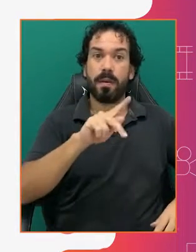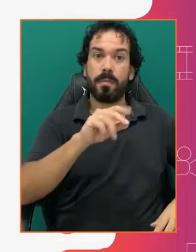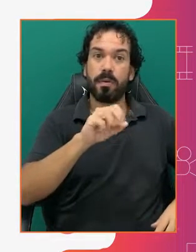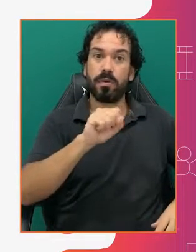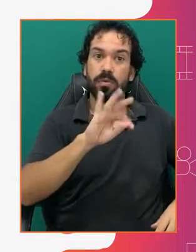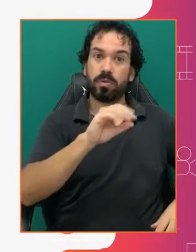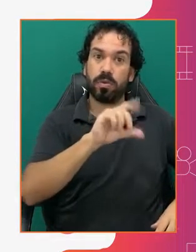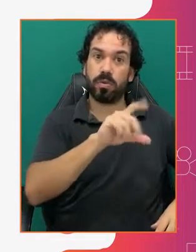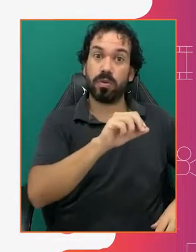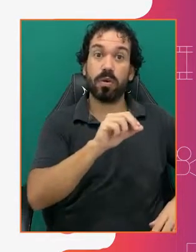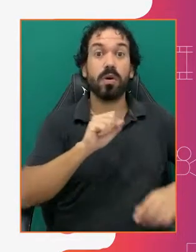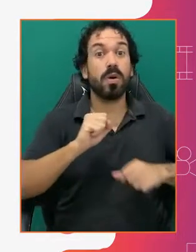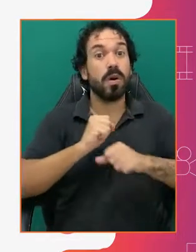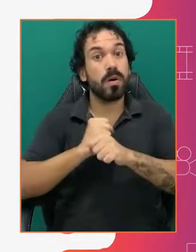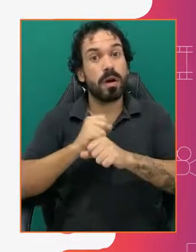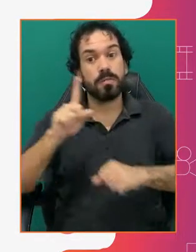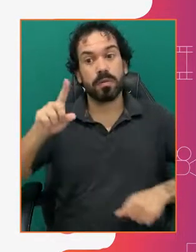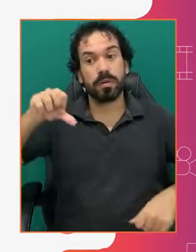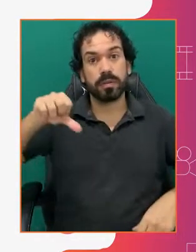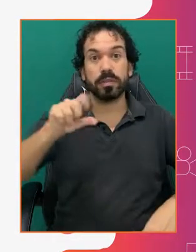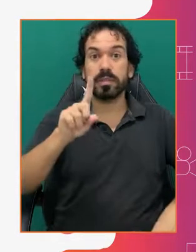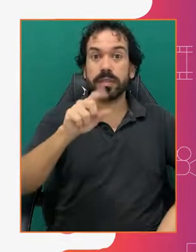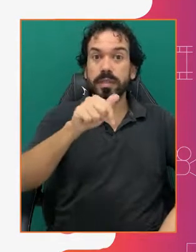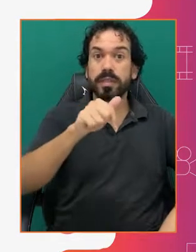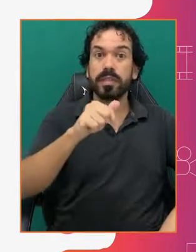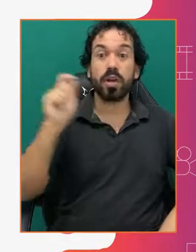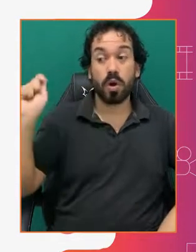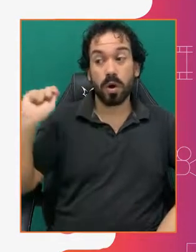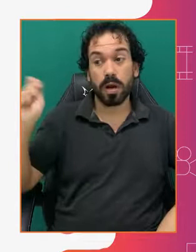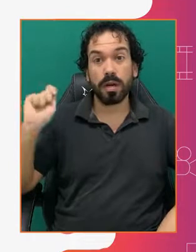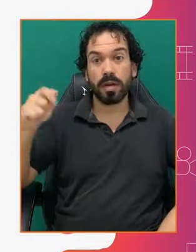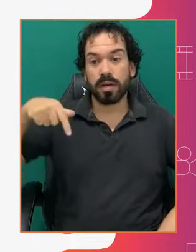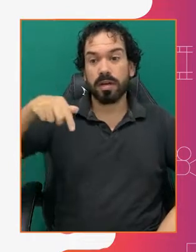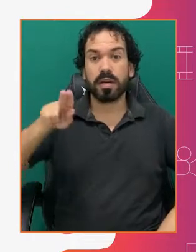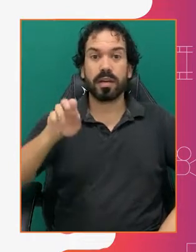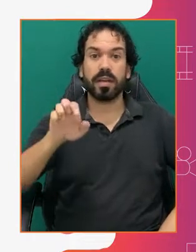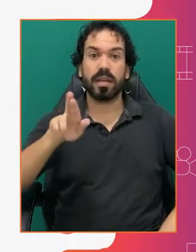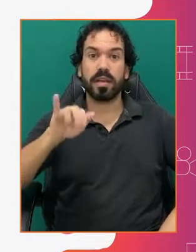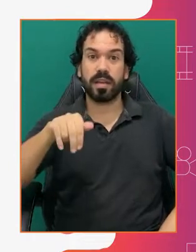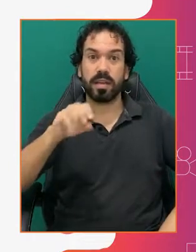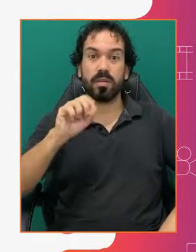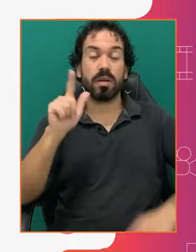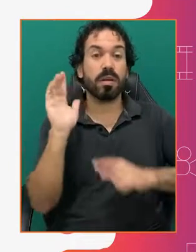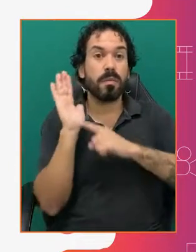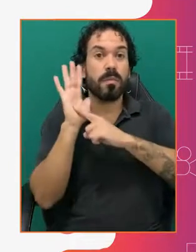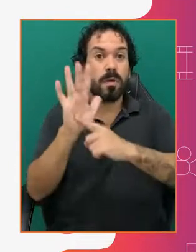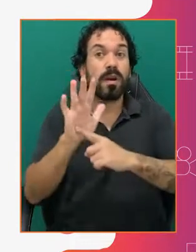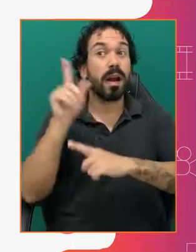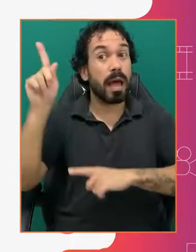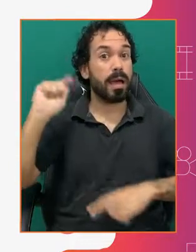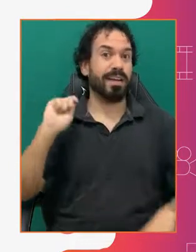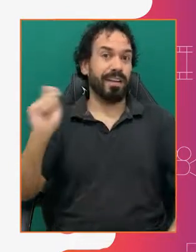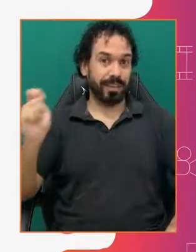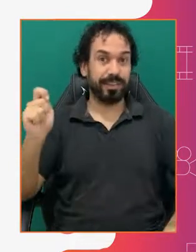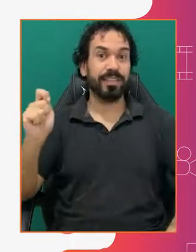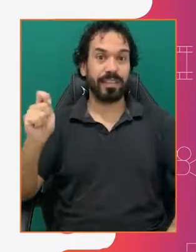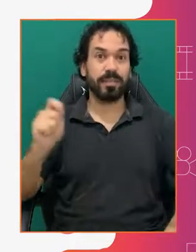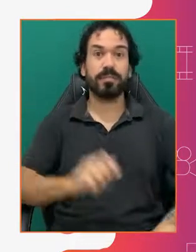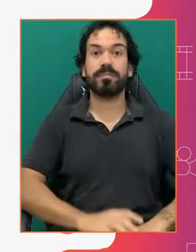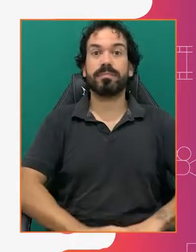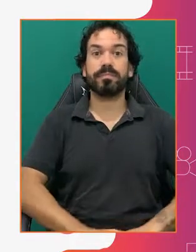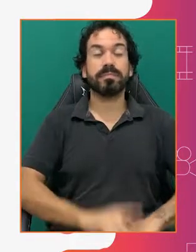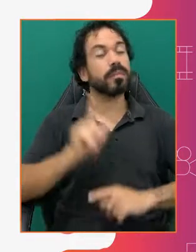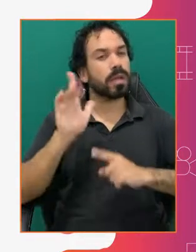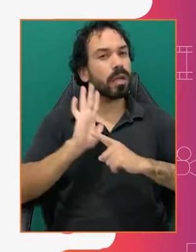de 1917, do argentino Quirino Cristiani, e foi exibido na Argentina.